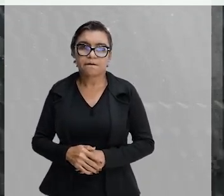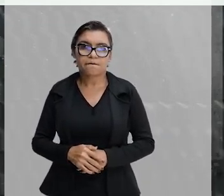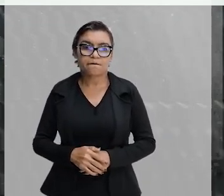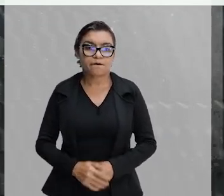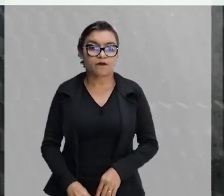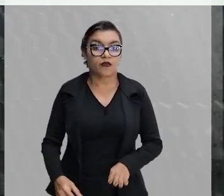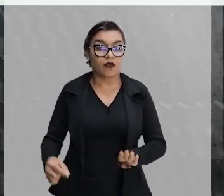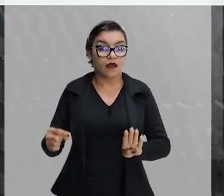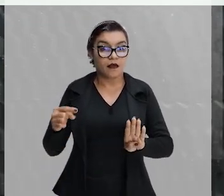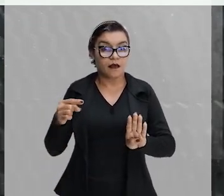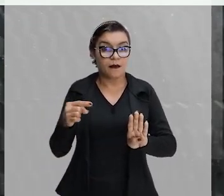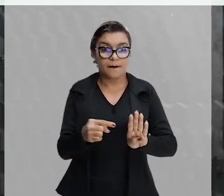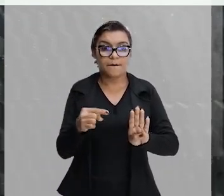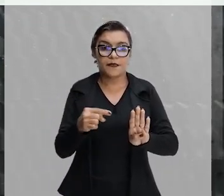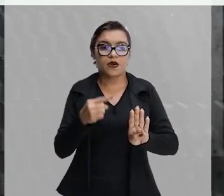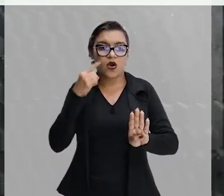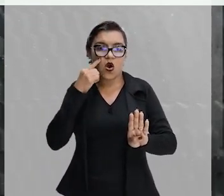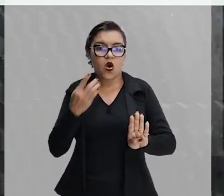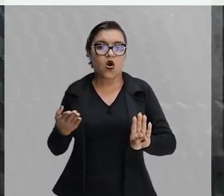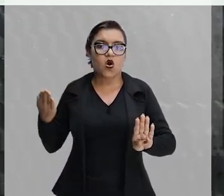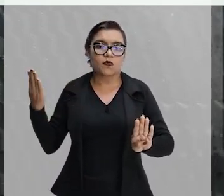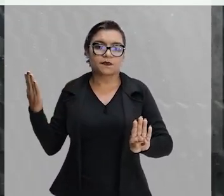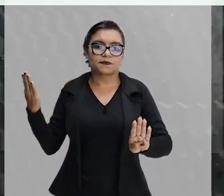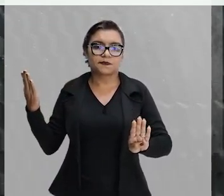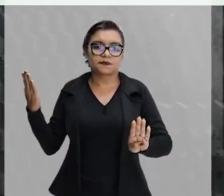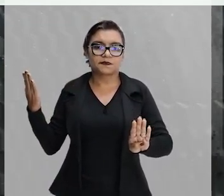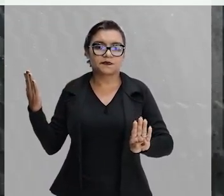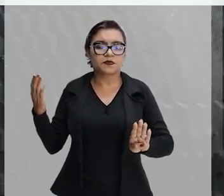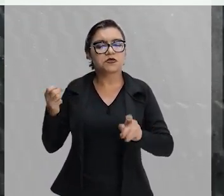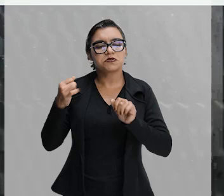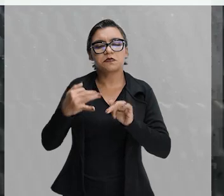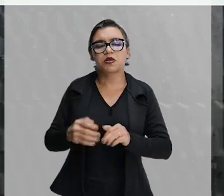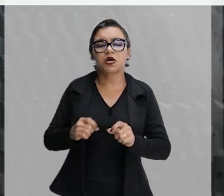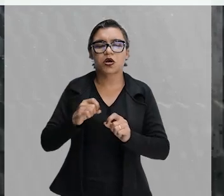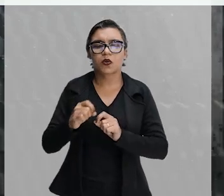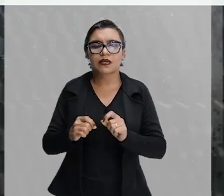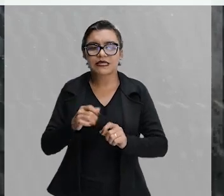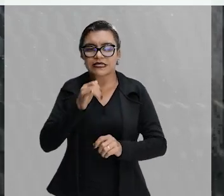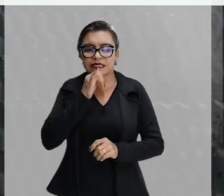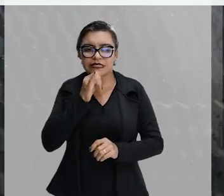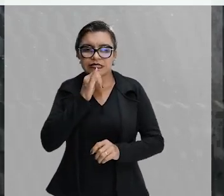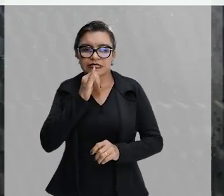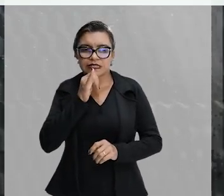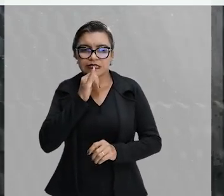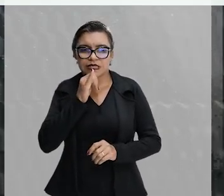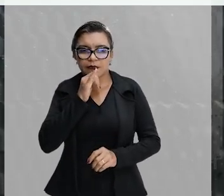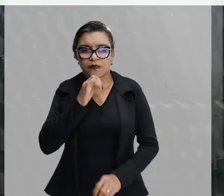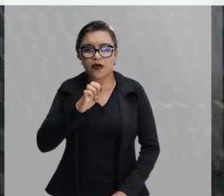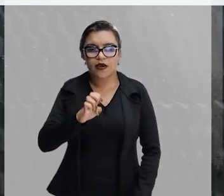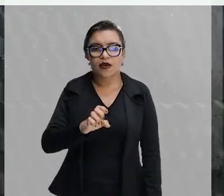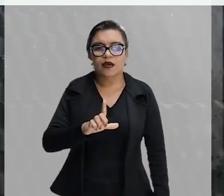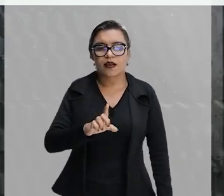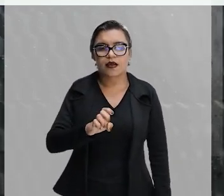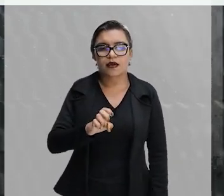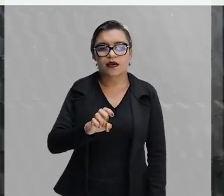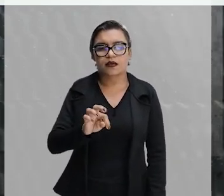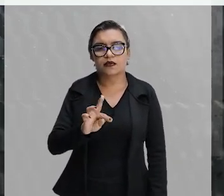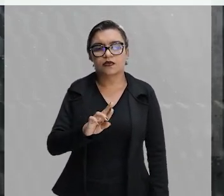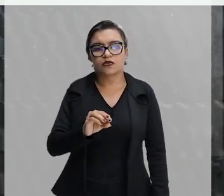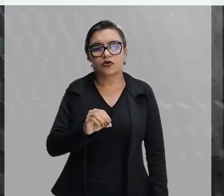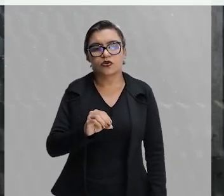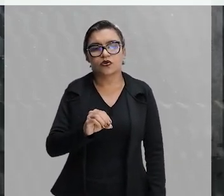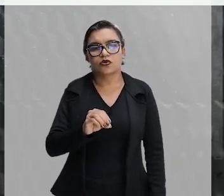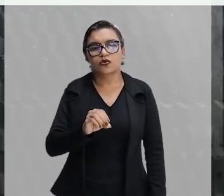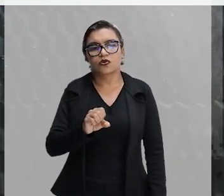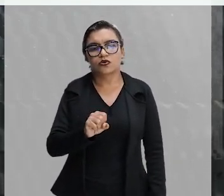de eletroscópio. O eletroscópio, gente, é um aparelhozinho, pode ser feito até de forma artesanal em casa, que vai